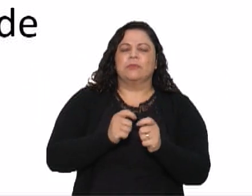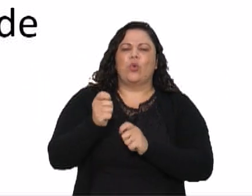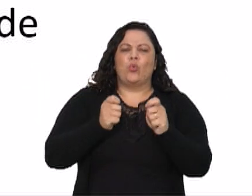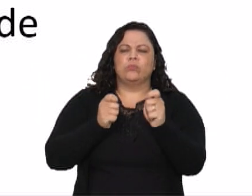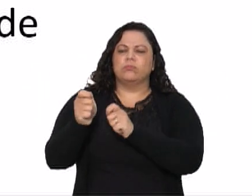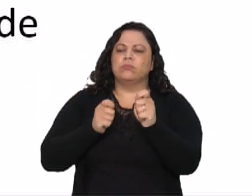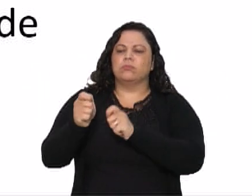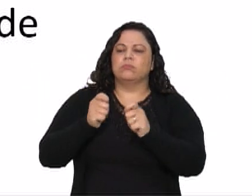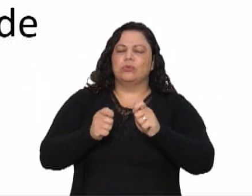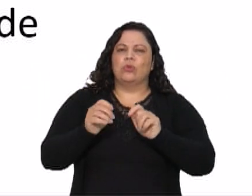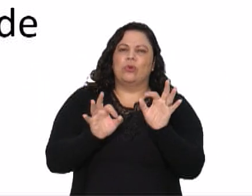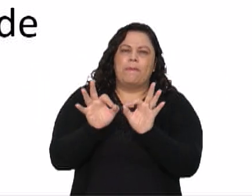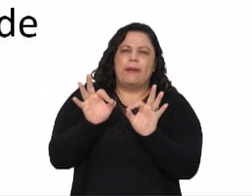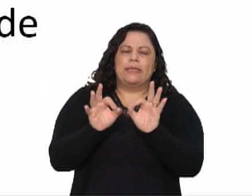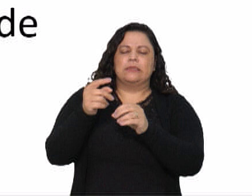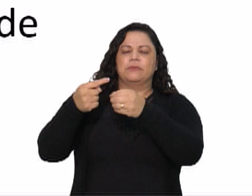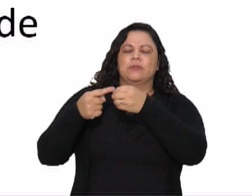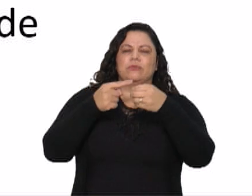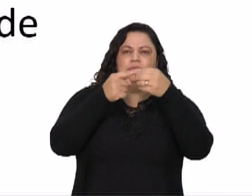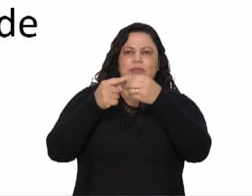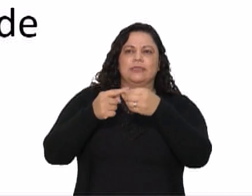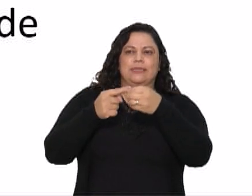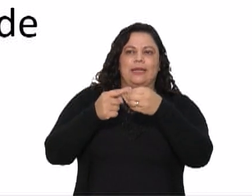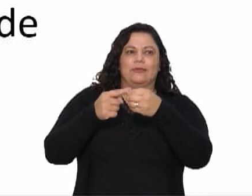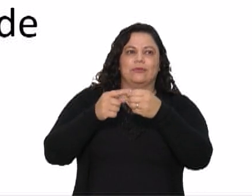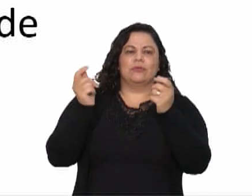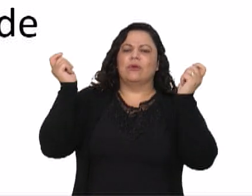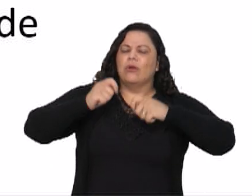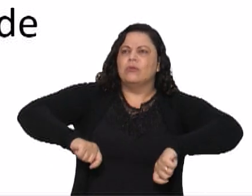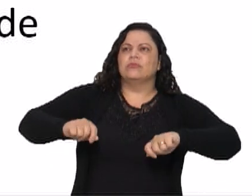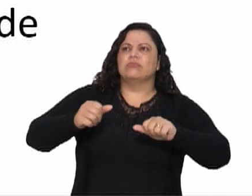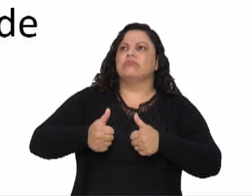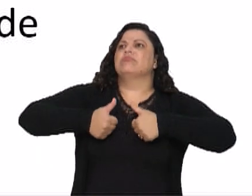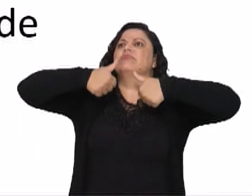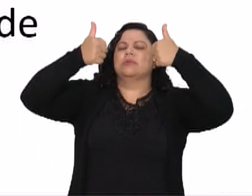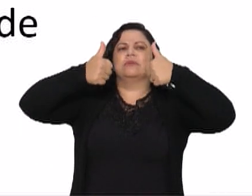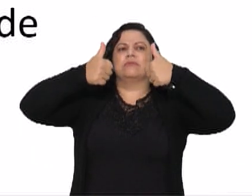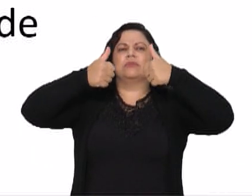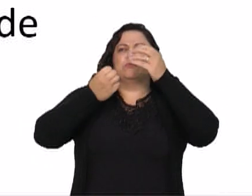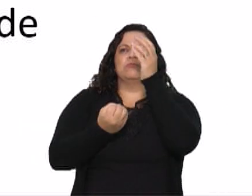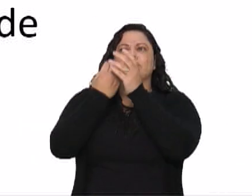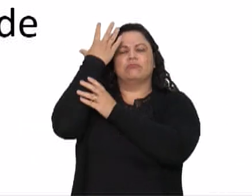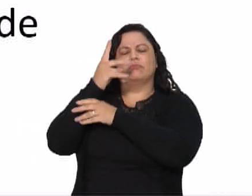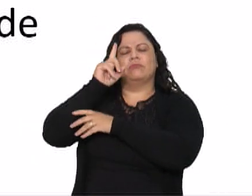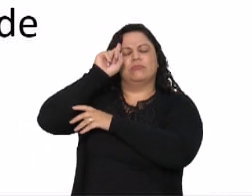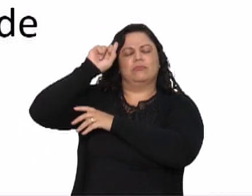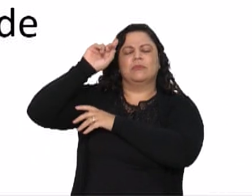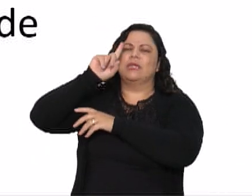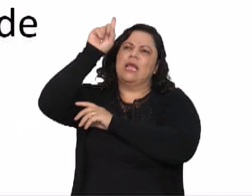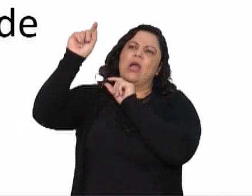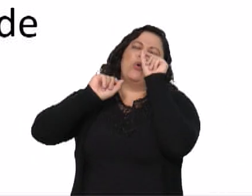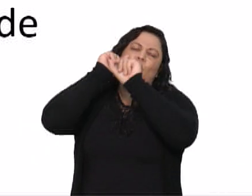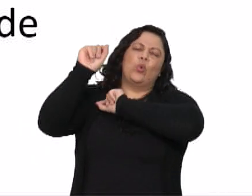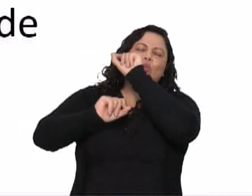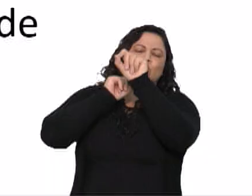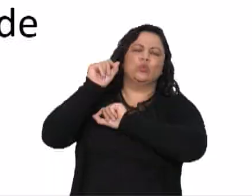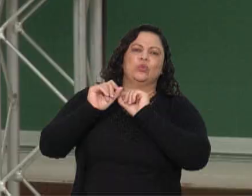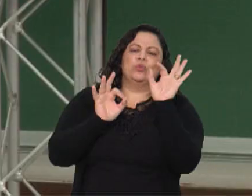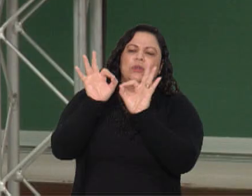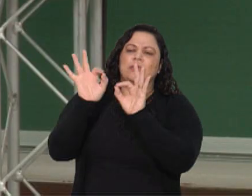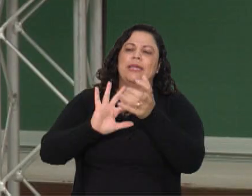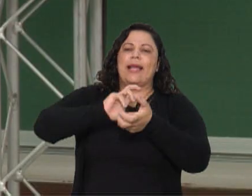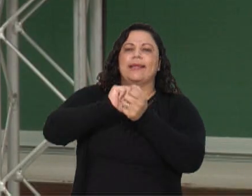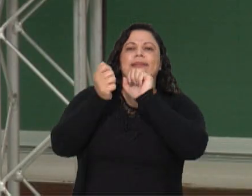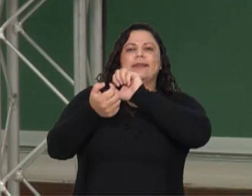os quais são os benefícios? Cria condições adequadas de habitação às populações das